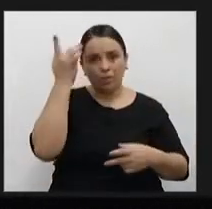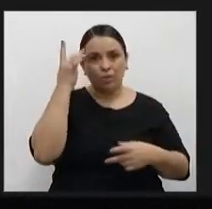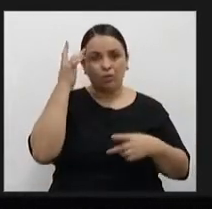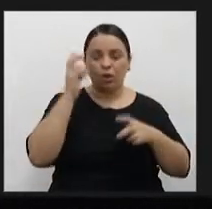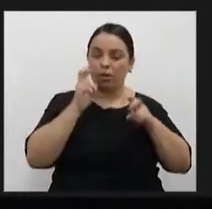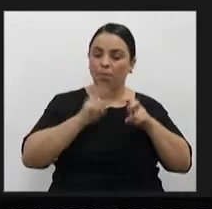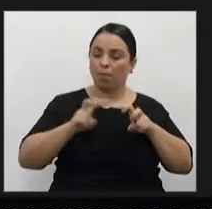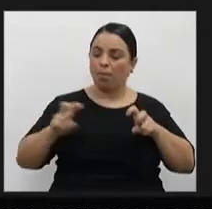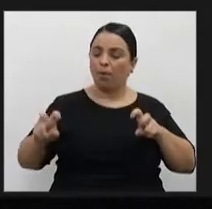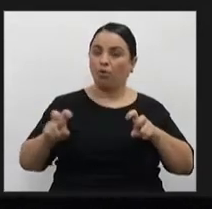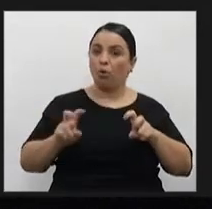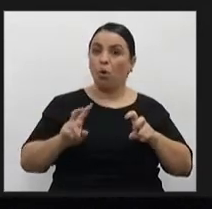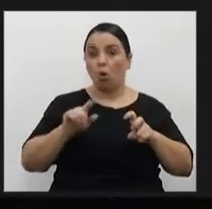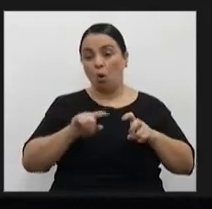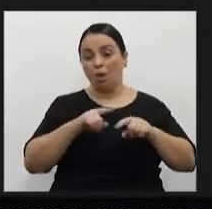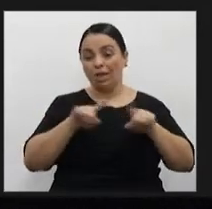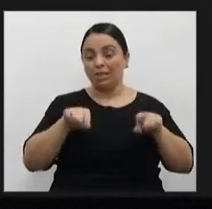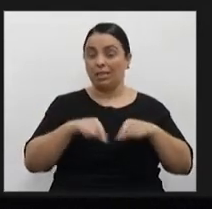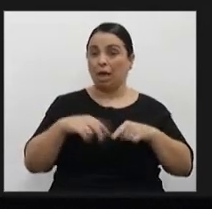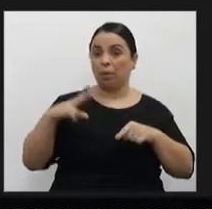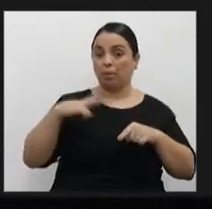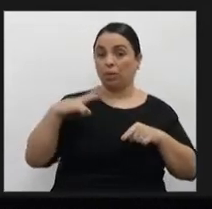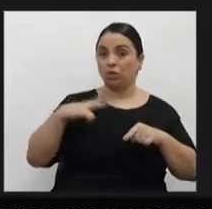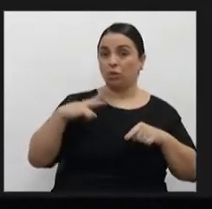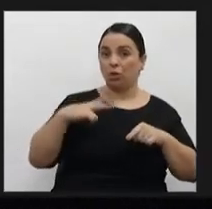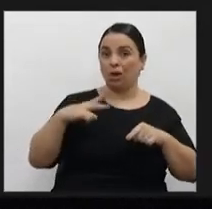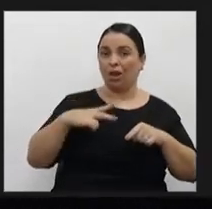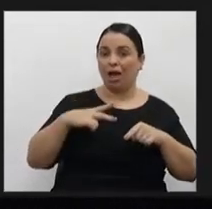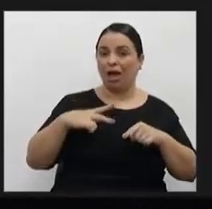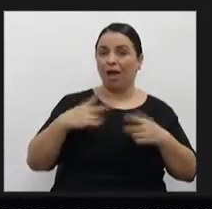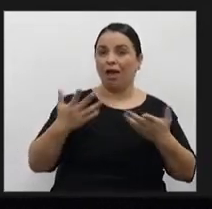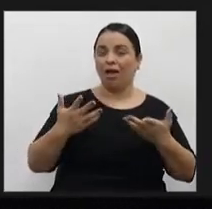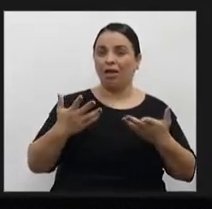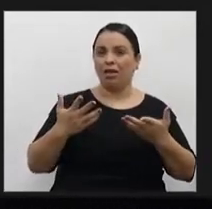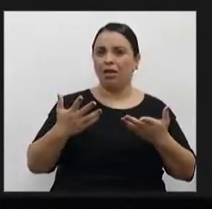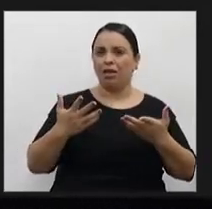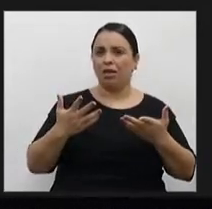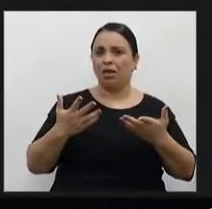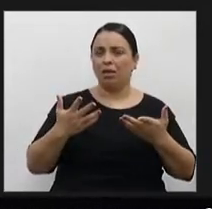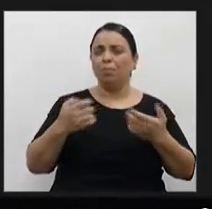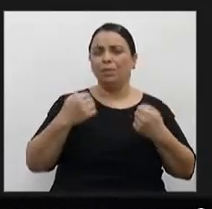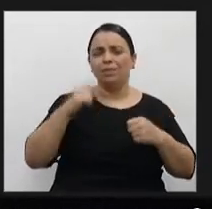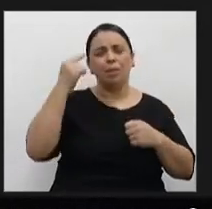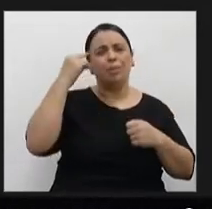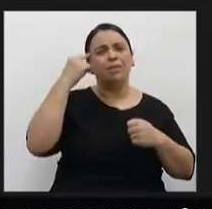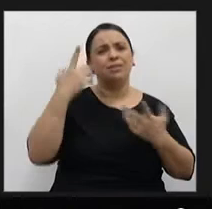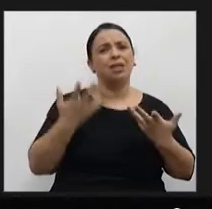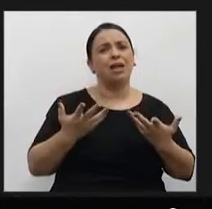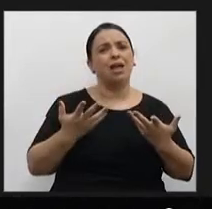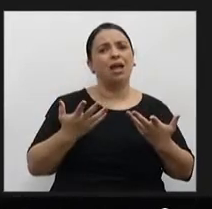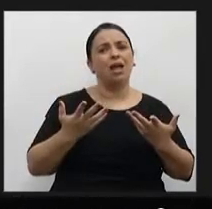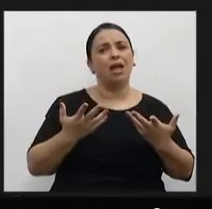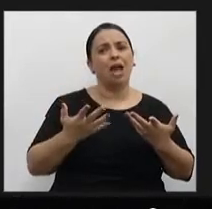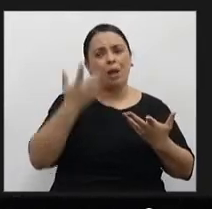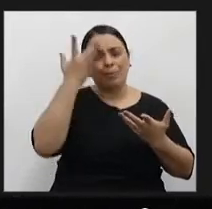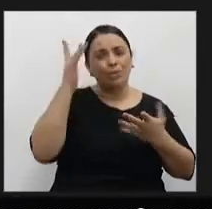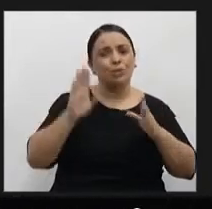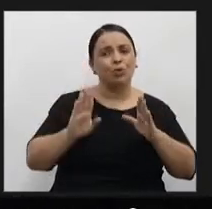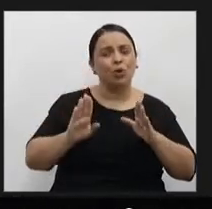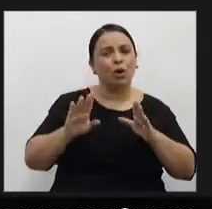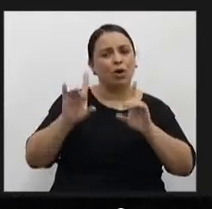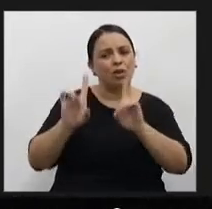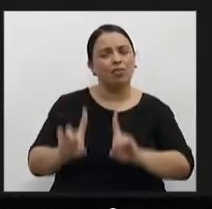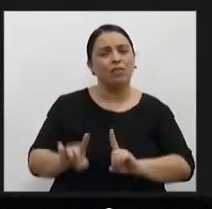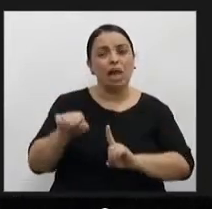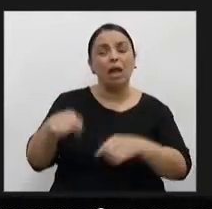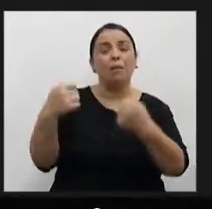seu gabinete, nossa sala, tratar de uma temática para a pessoa com deficiência. São coisas que poderiam ser evitadas, mas